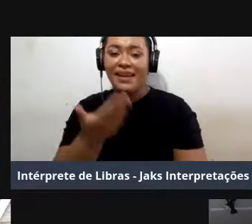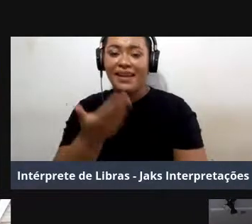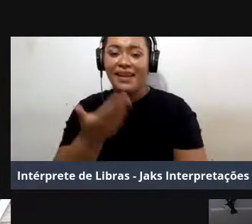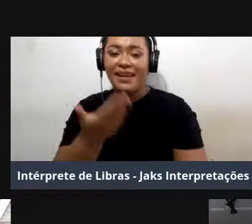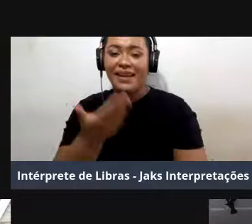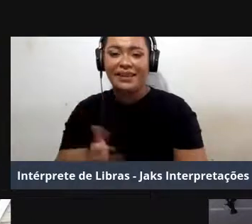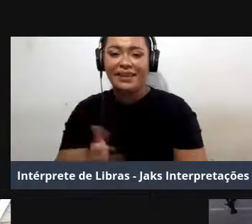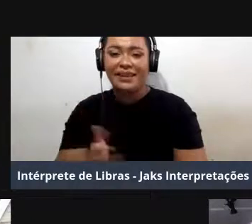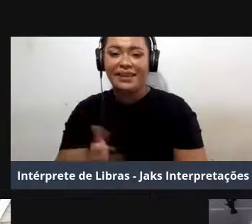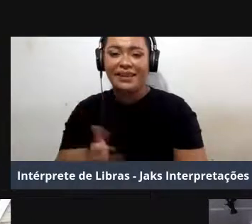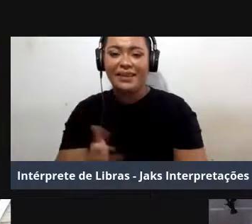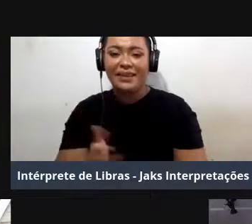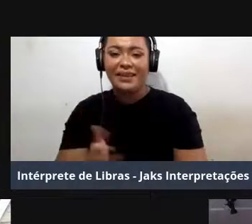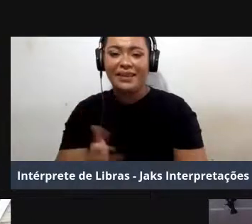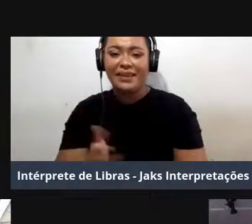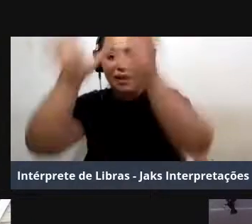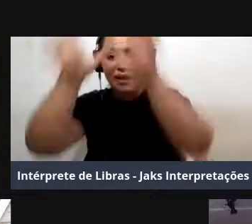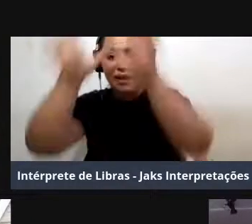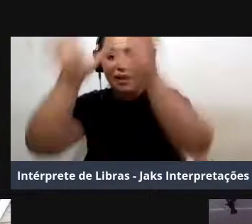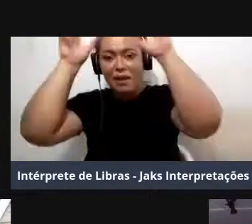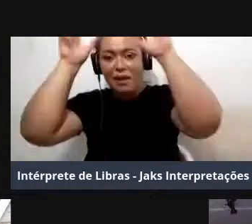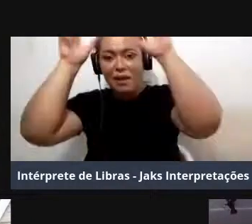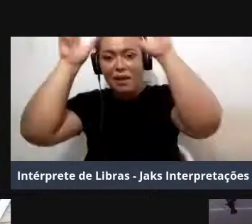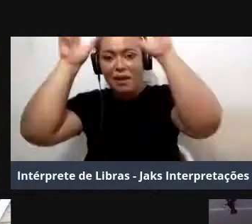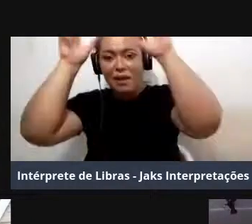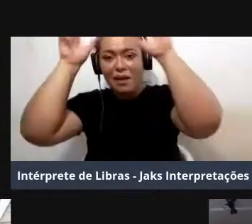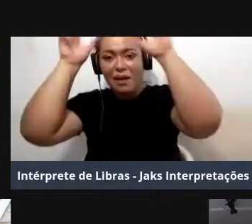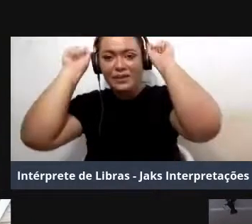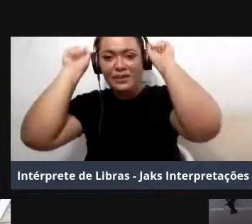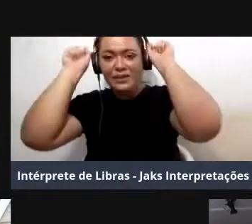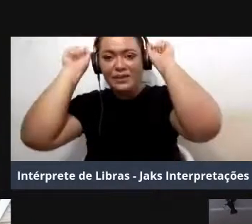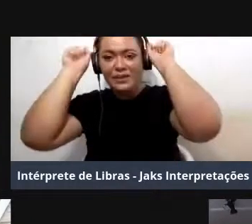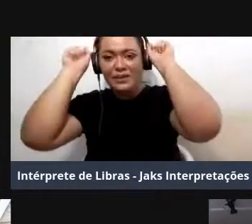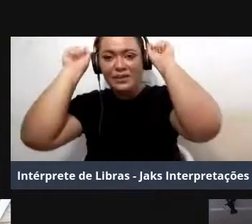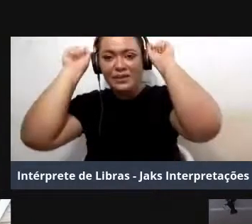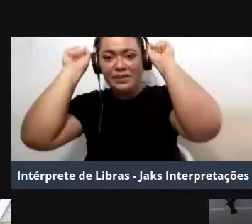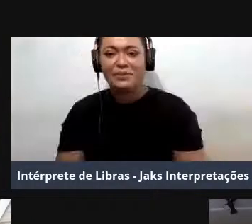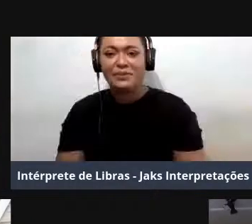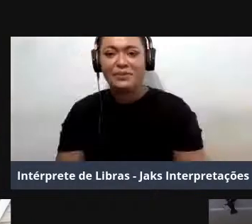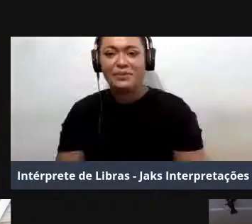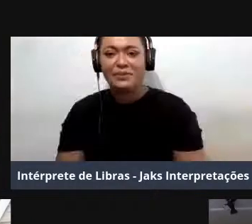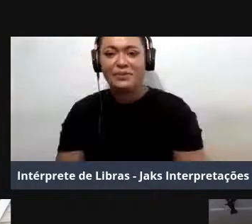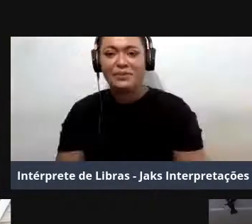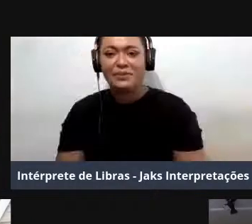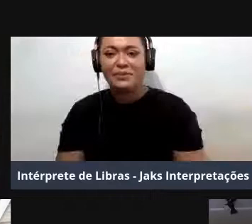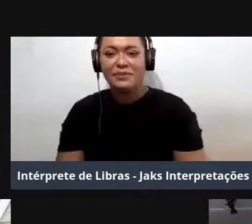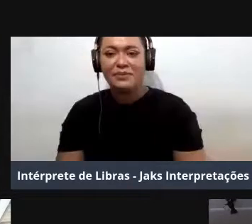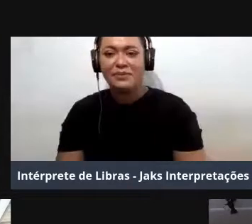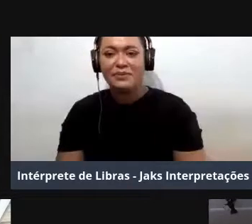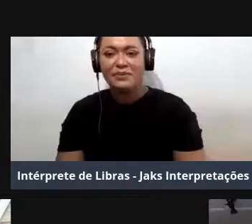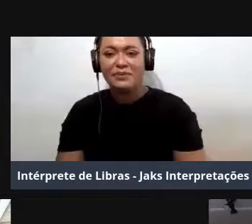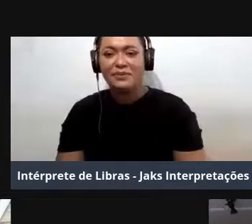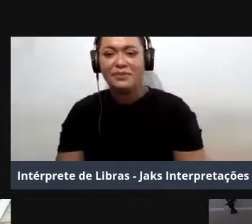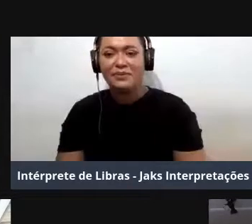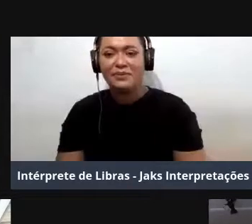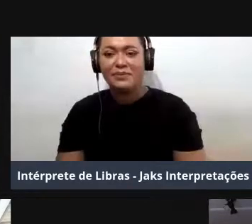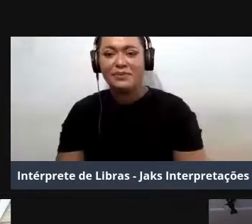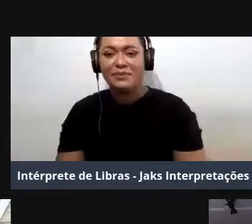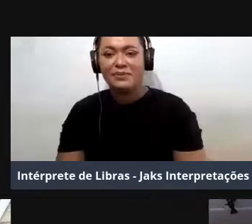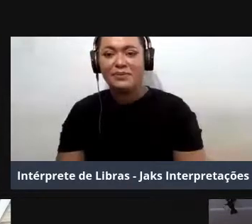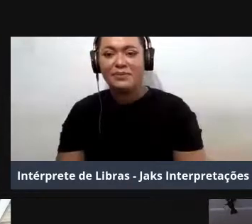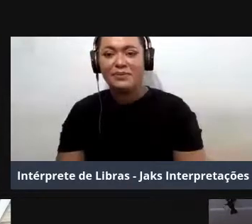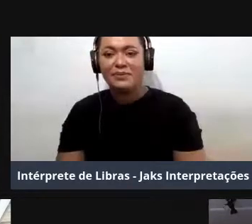uma vez, em nome da equipe toda que constrói esse projeto, e em nome das pessoas que estão aqui escrevendo no chat